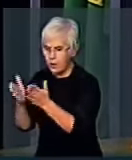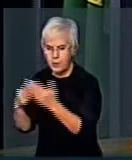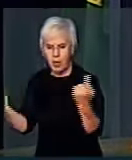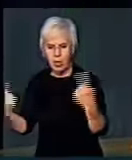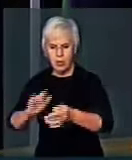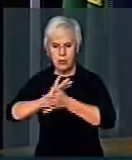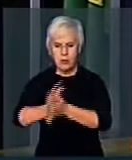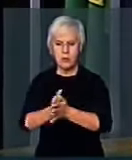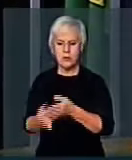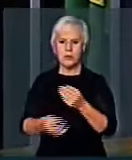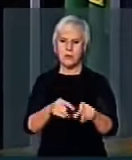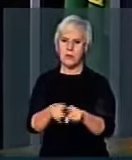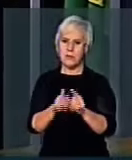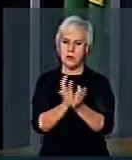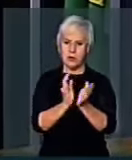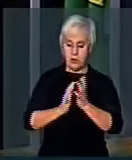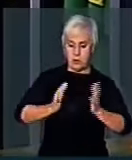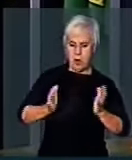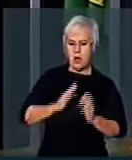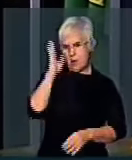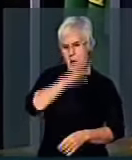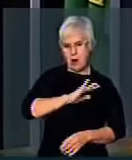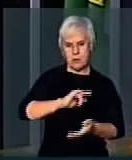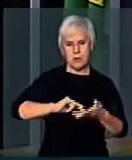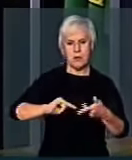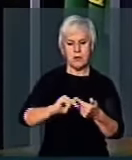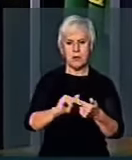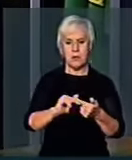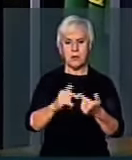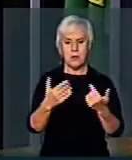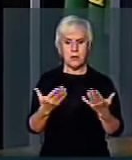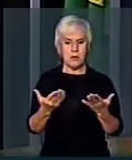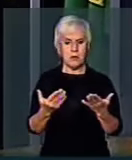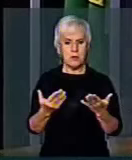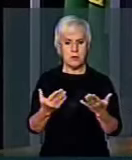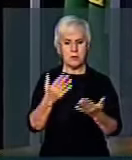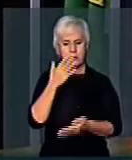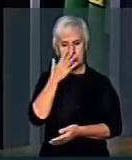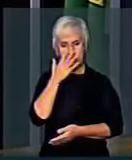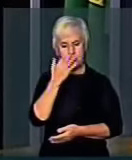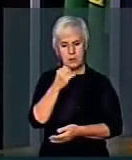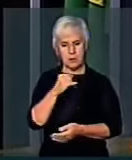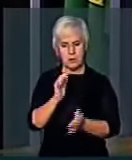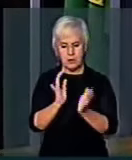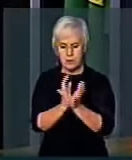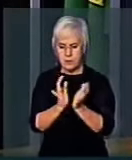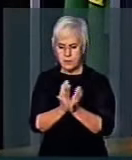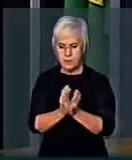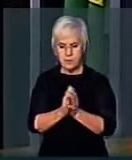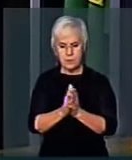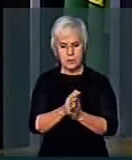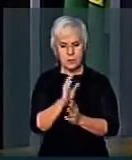ricos fossem os vilões. Teremos que lembrar apenas uma coisa: caso os ricos deixassem de produzir, os pobres deixariam